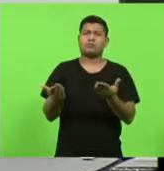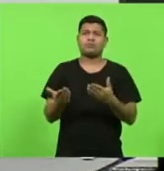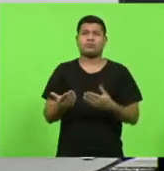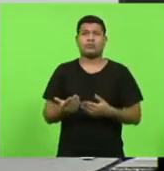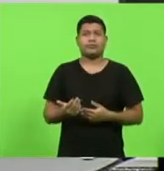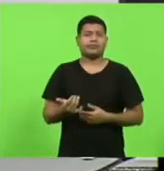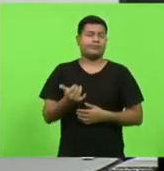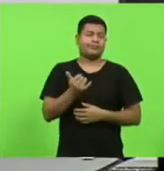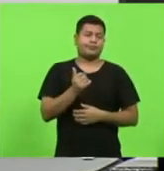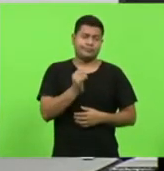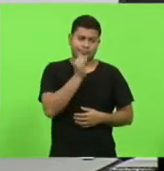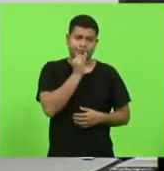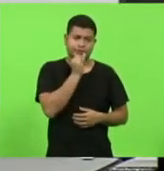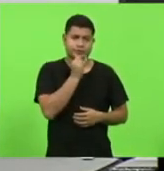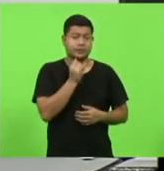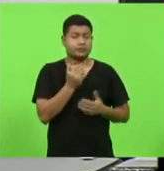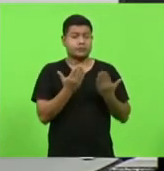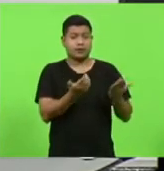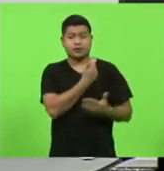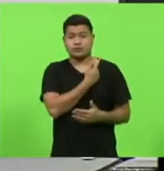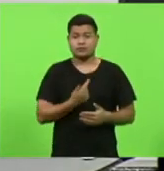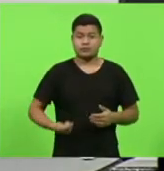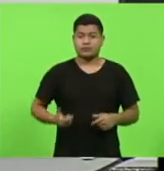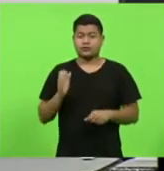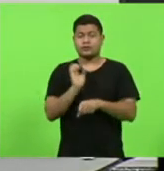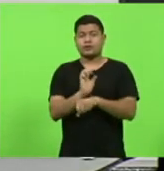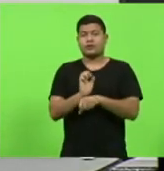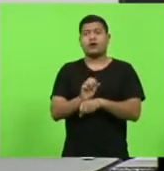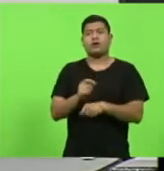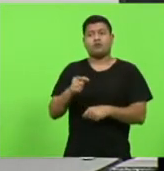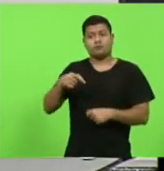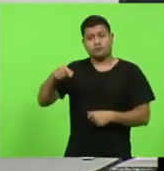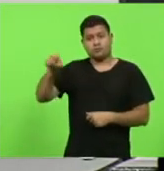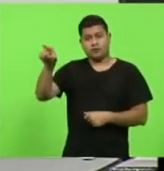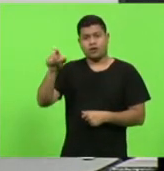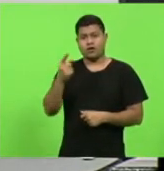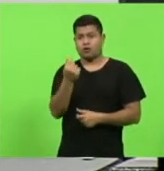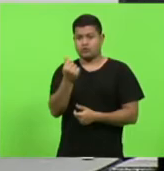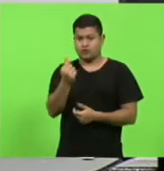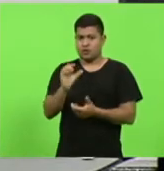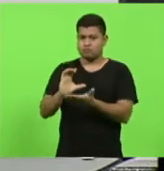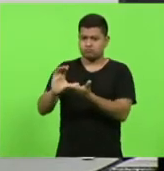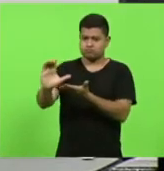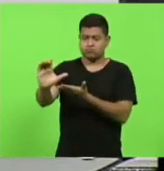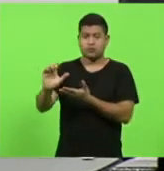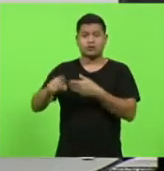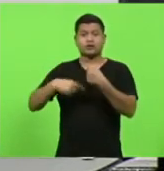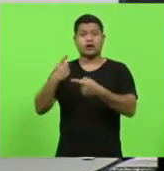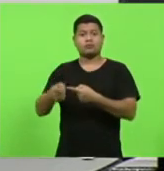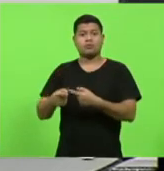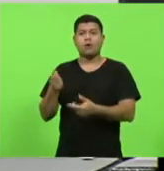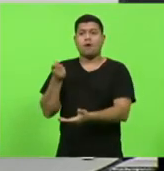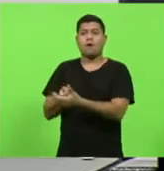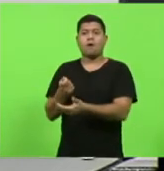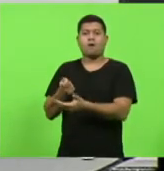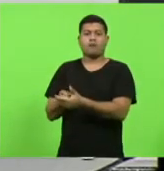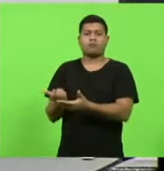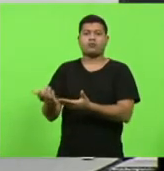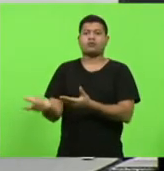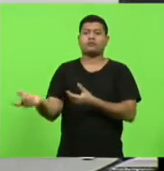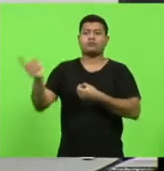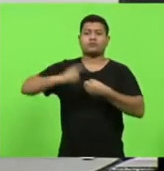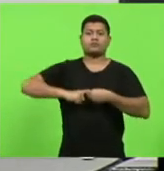Adiantamento. O governo estadual vai lá e coloca os recursos e cobra depois. Já aconteceu